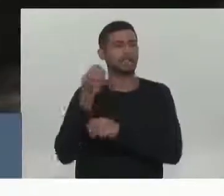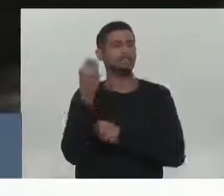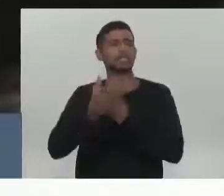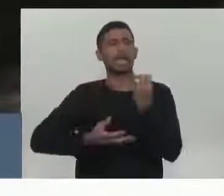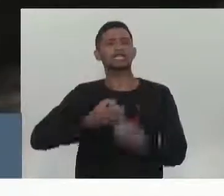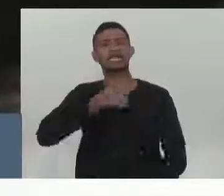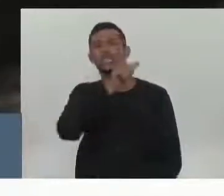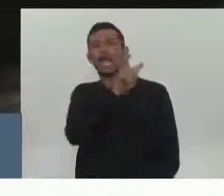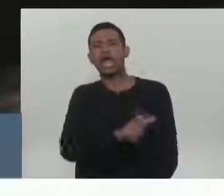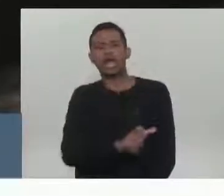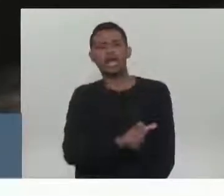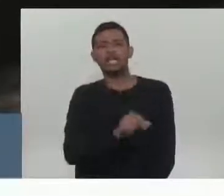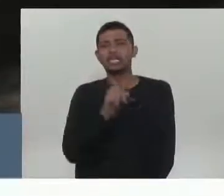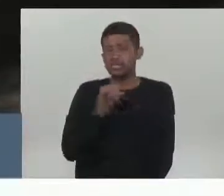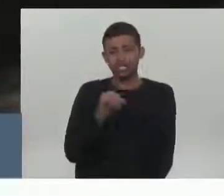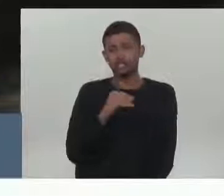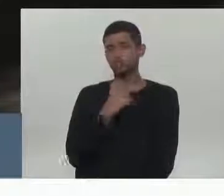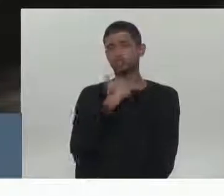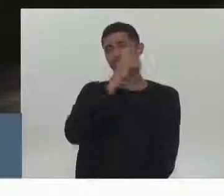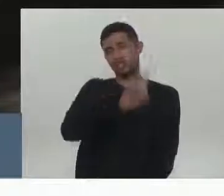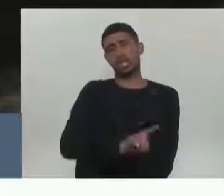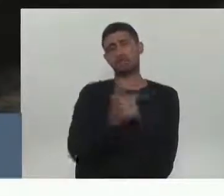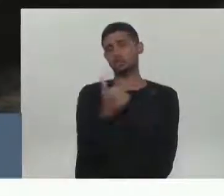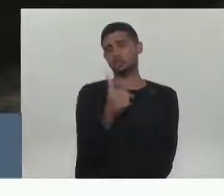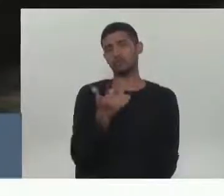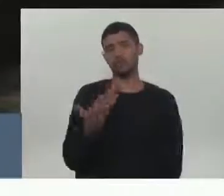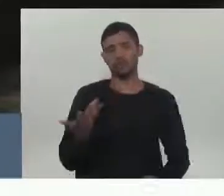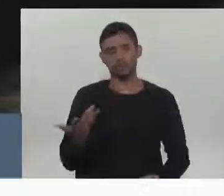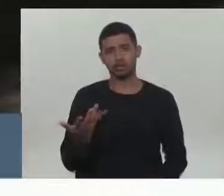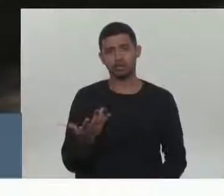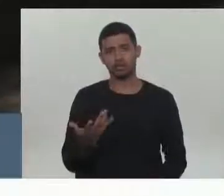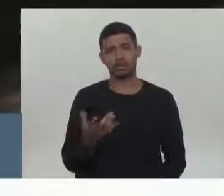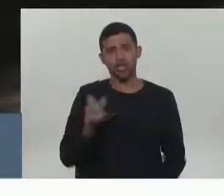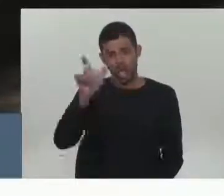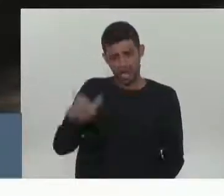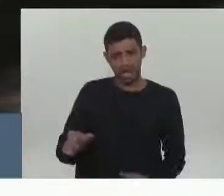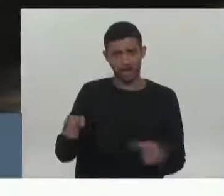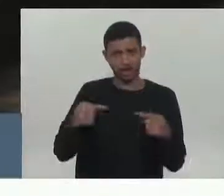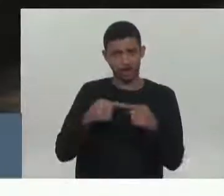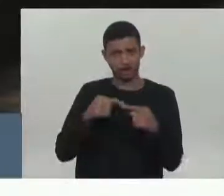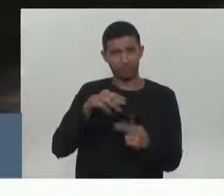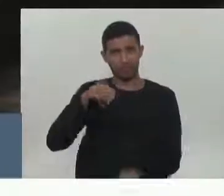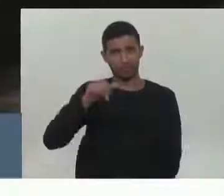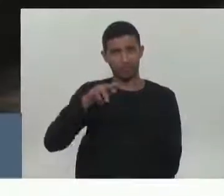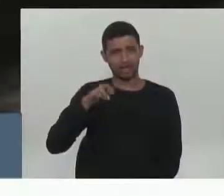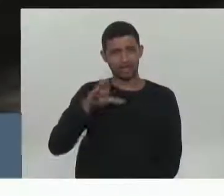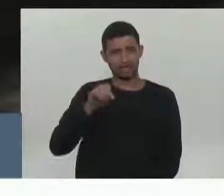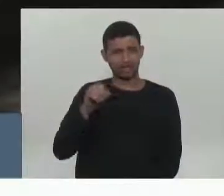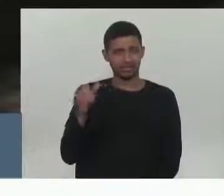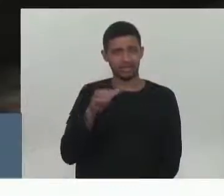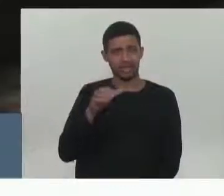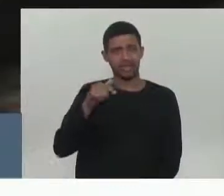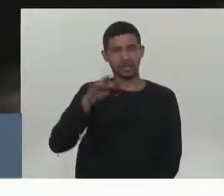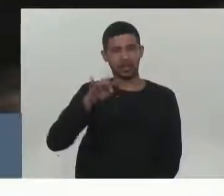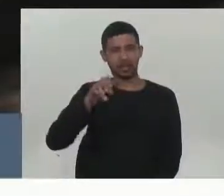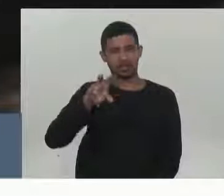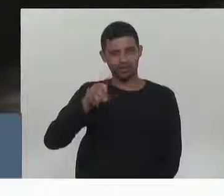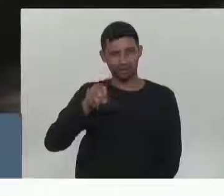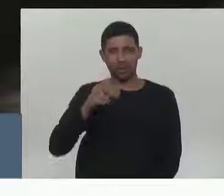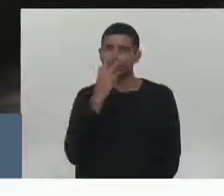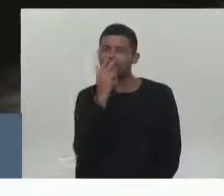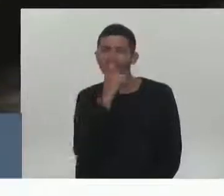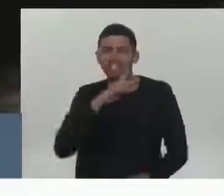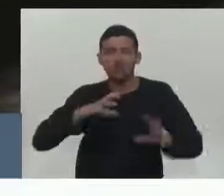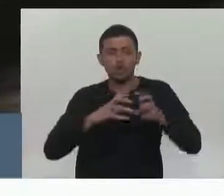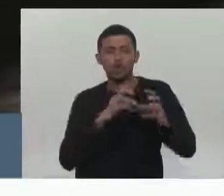disposição, mesmo sem ter direito, ao ex-deputado estadual Marcelo Freixo, que tem uma verdadeira UPP à sua